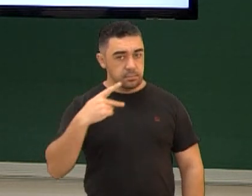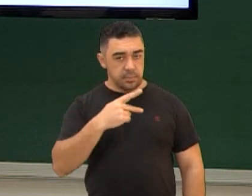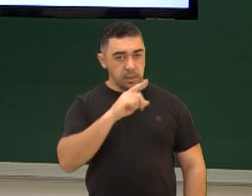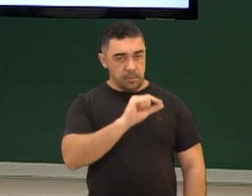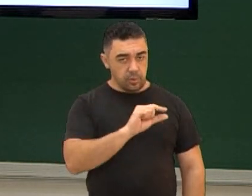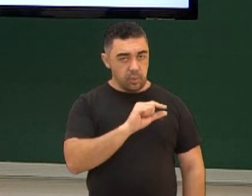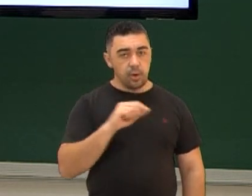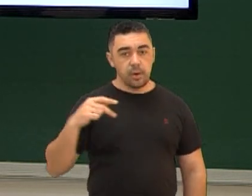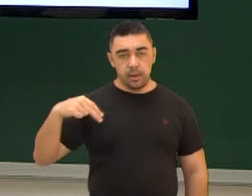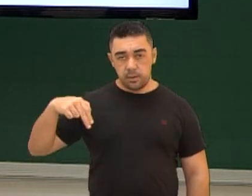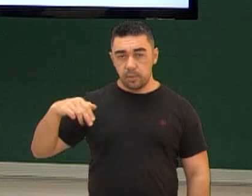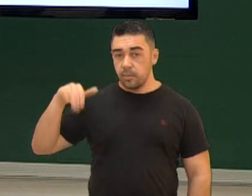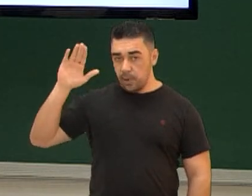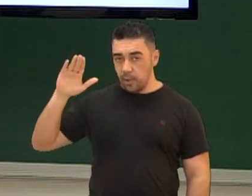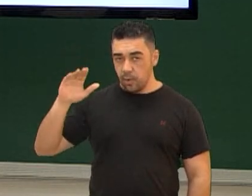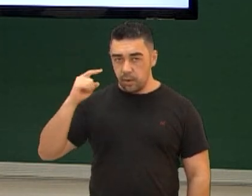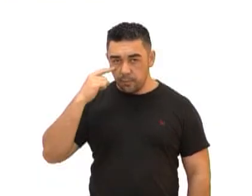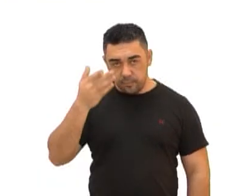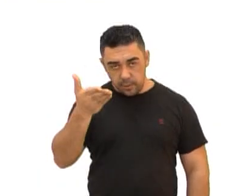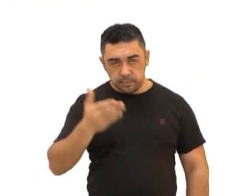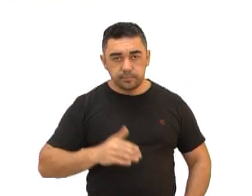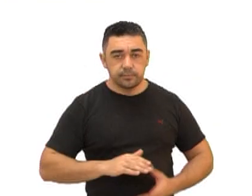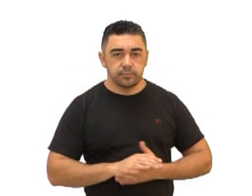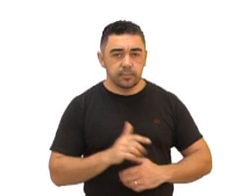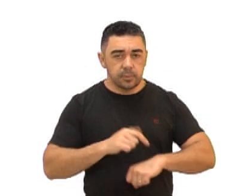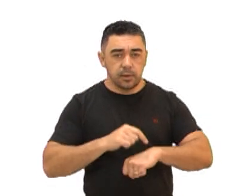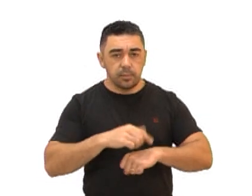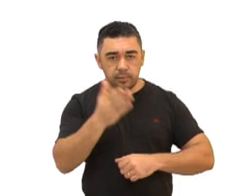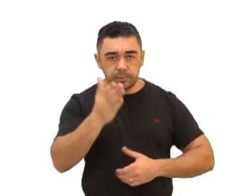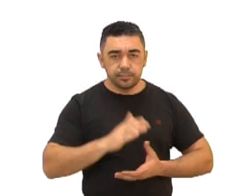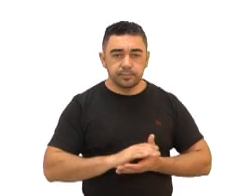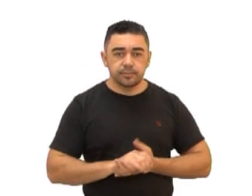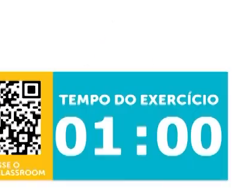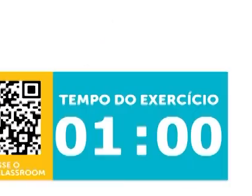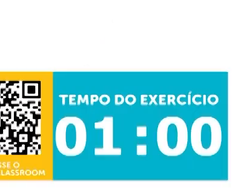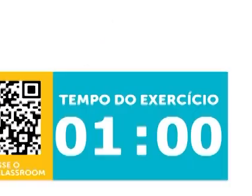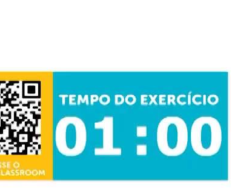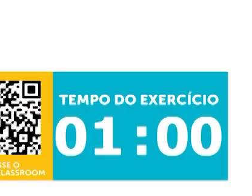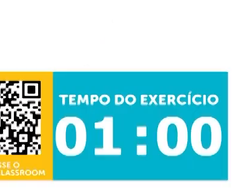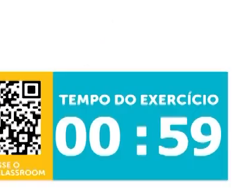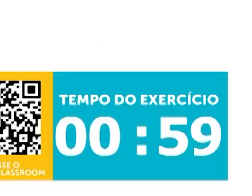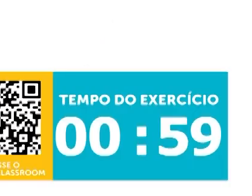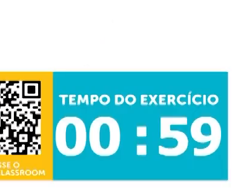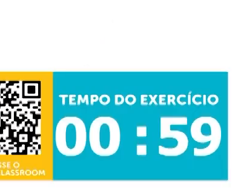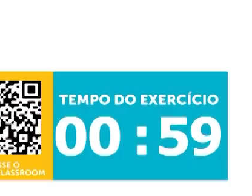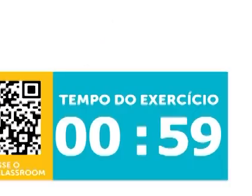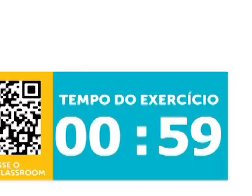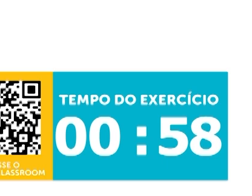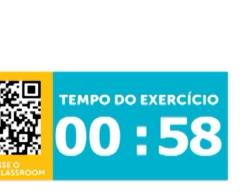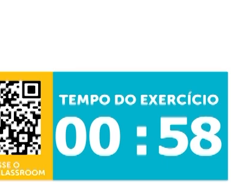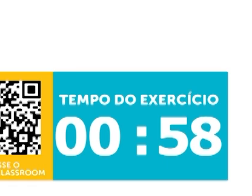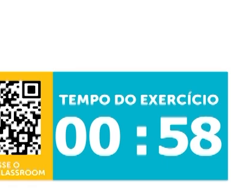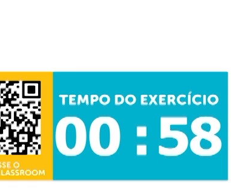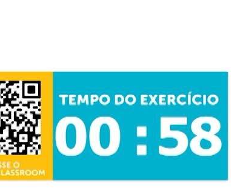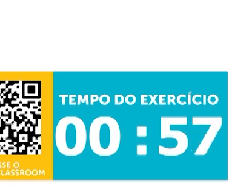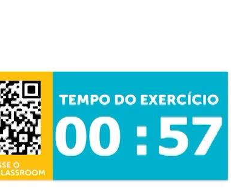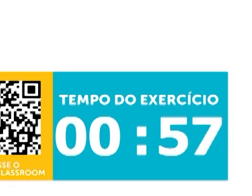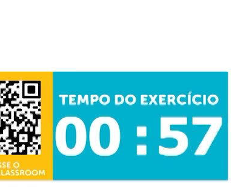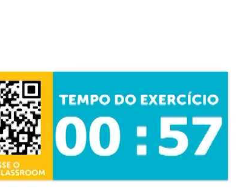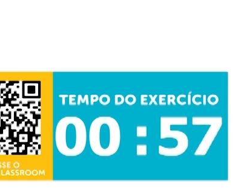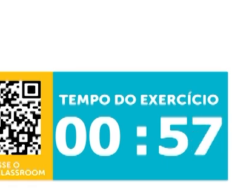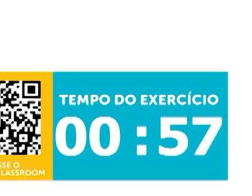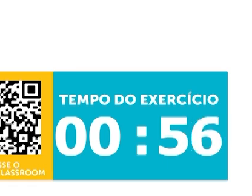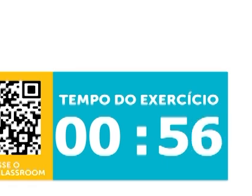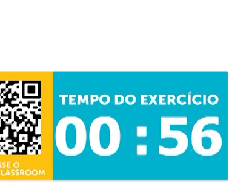tá? Beleza? Vamos lá então. Tempo para vocês resolverem.